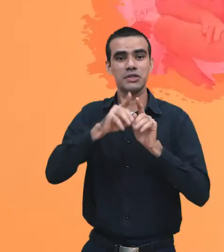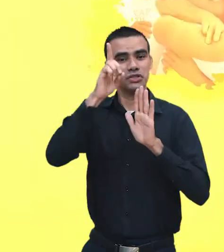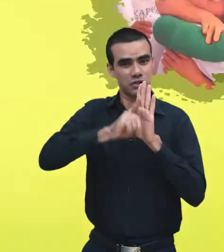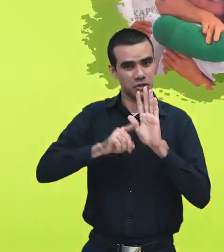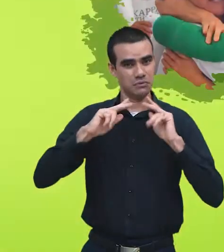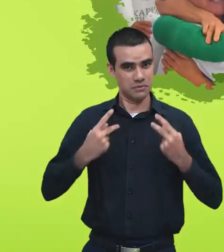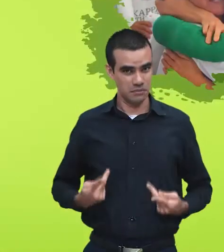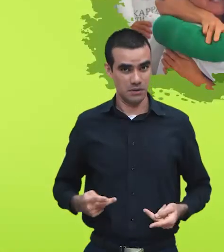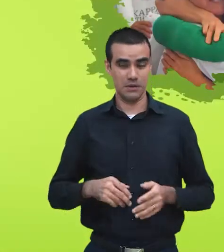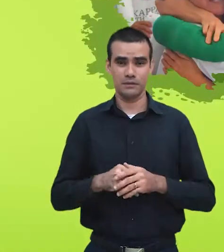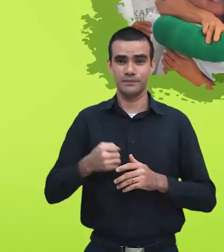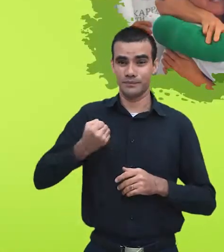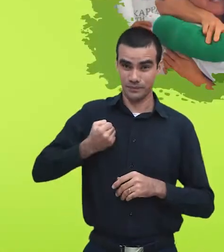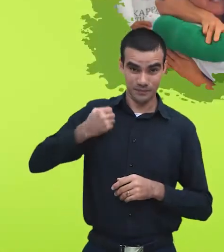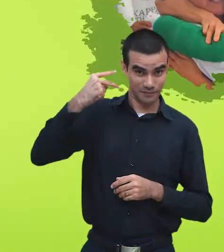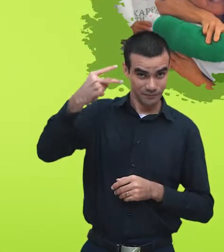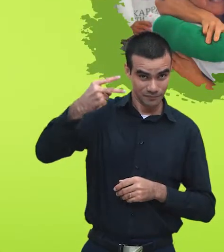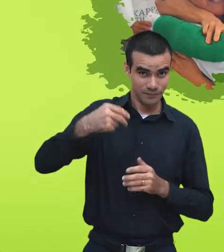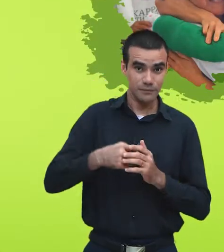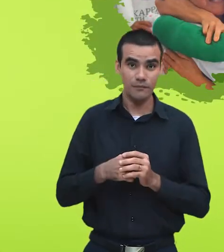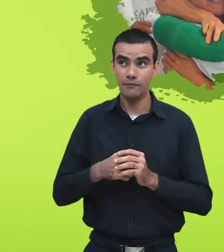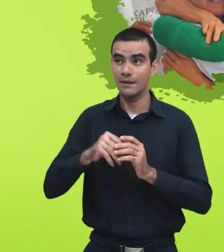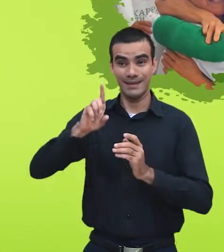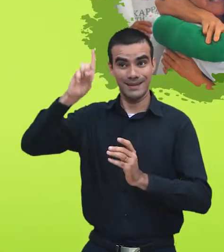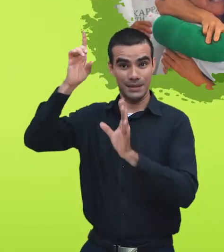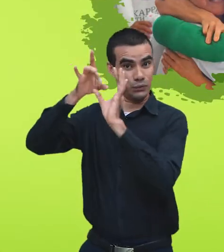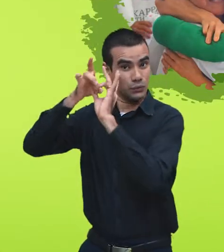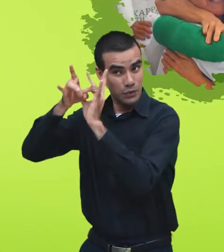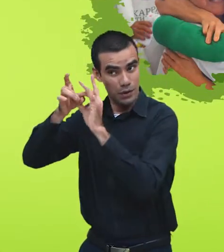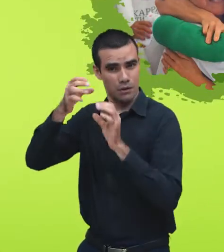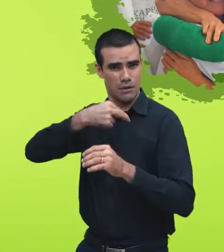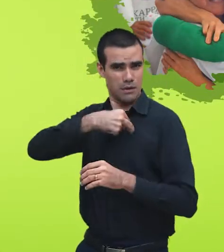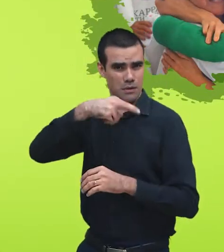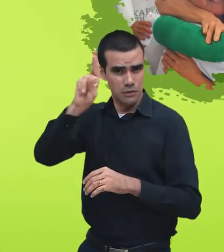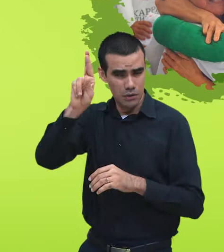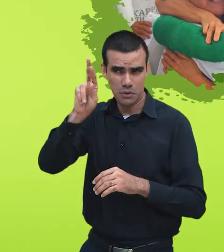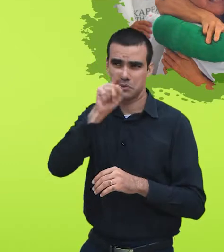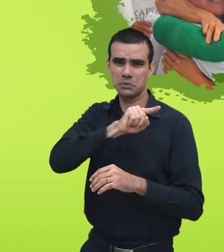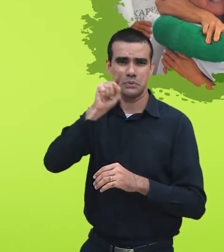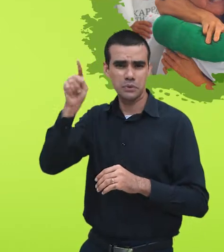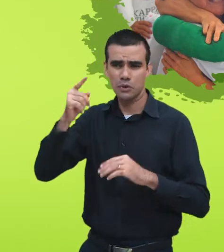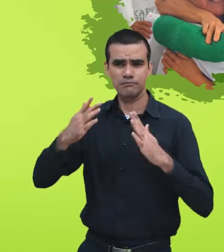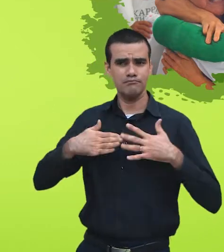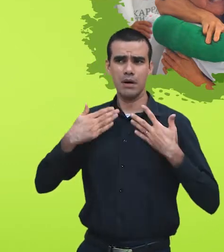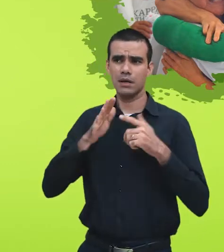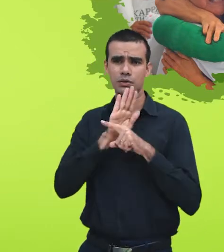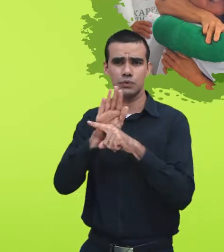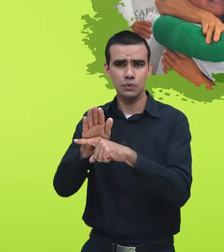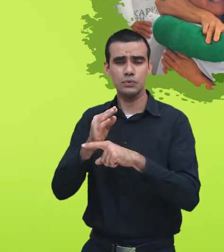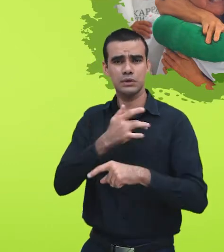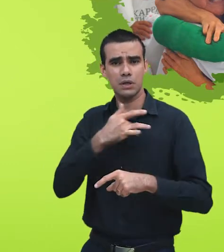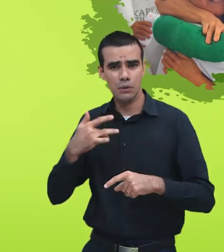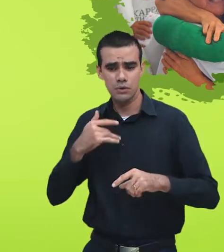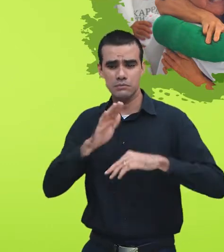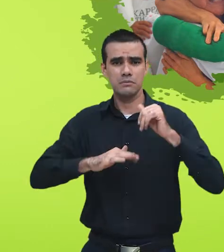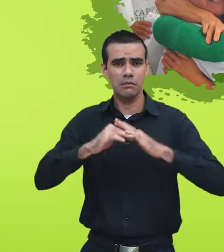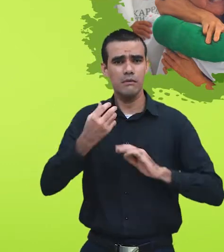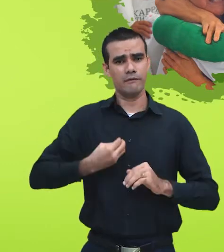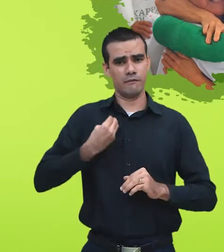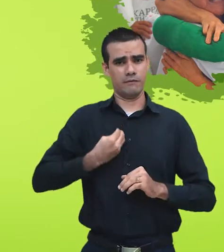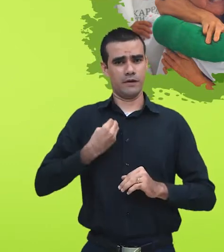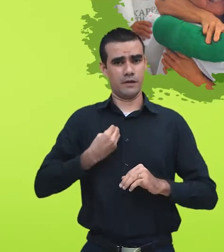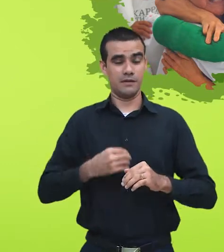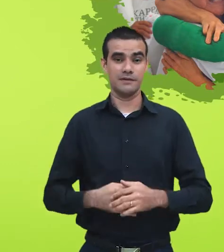humanos. Parte 2. Espiritualidade e religiosidade. Impactos na saúde e na qualidade de